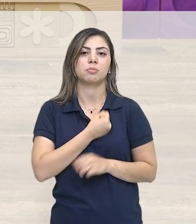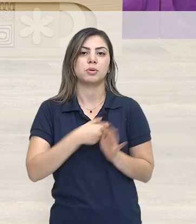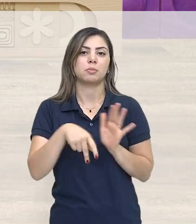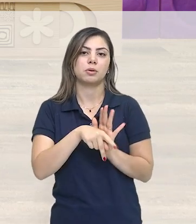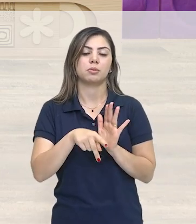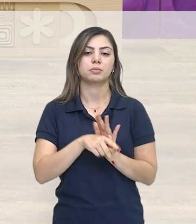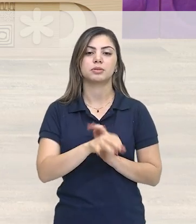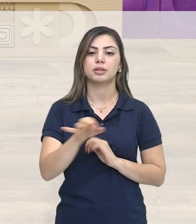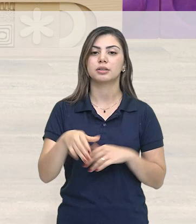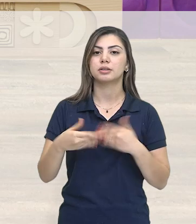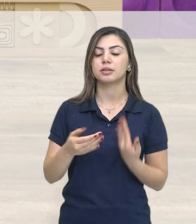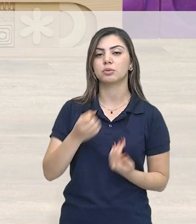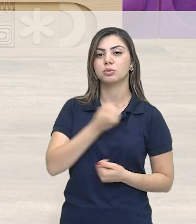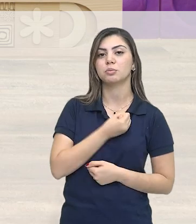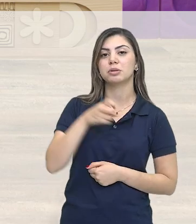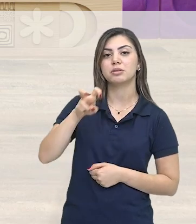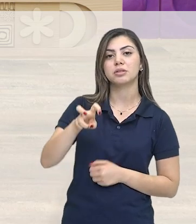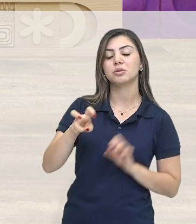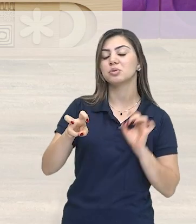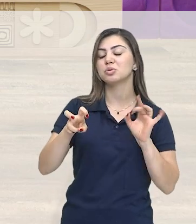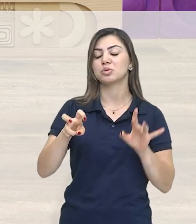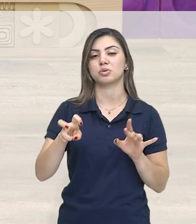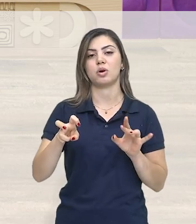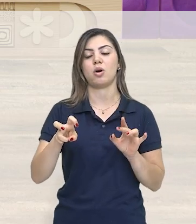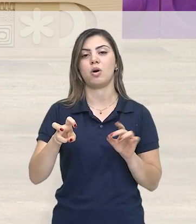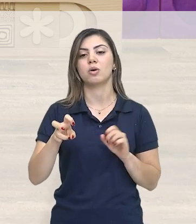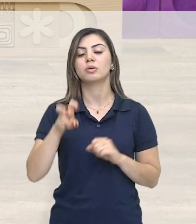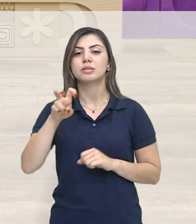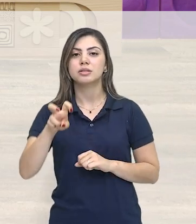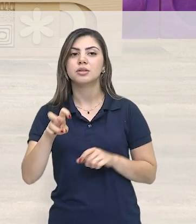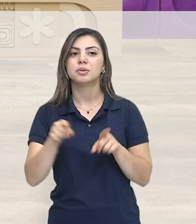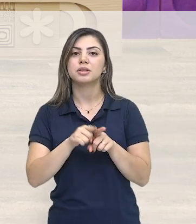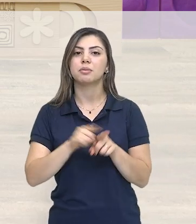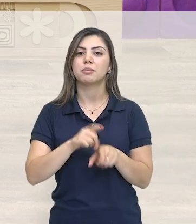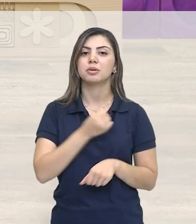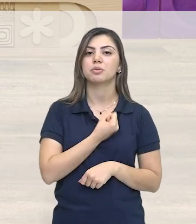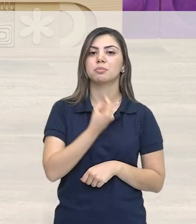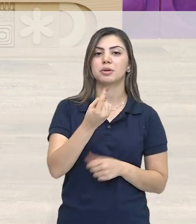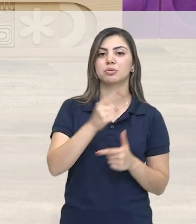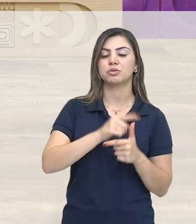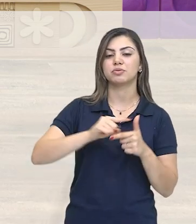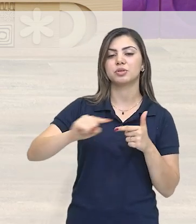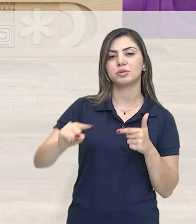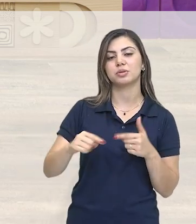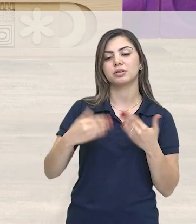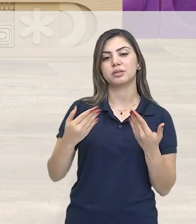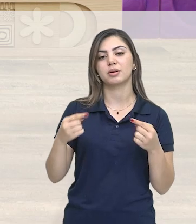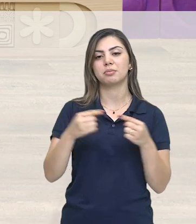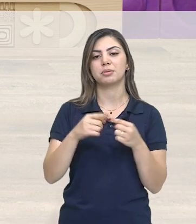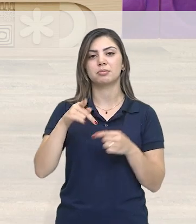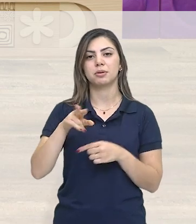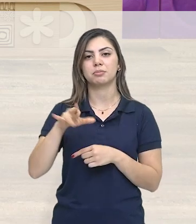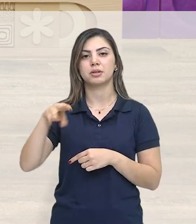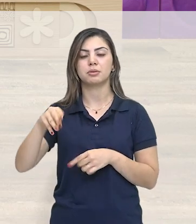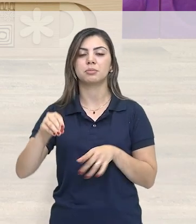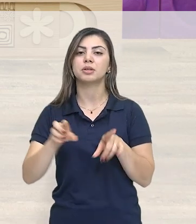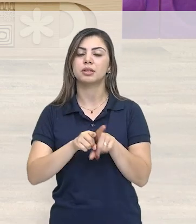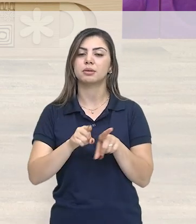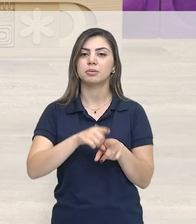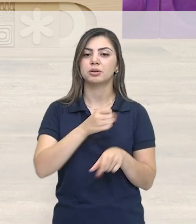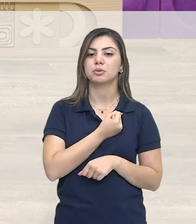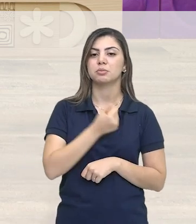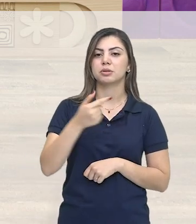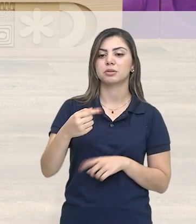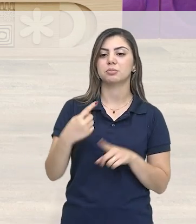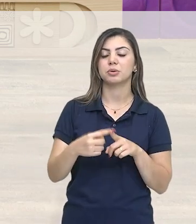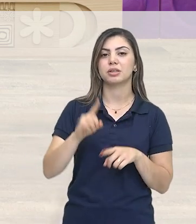o 5 só tem o 5 e o 1 como divisor, por isso ele é primo, e o 7 também. Ele só tem o